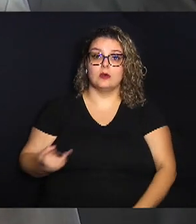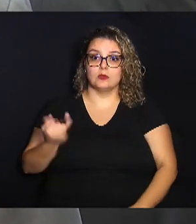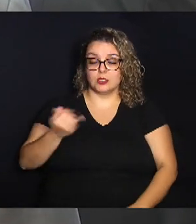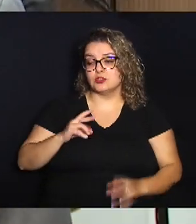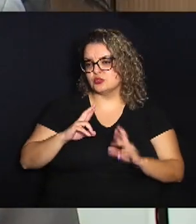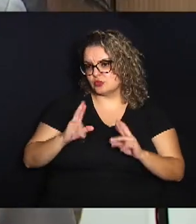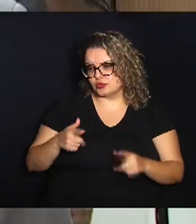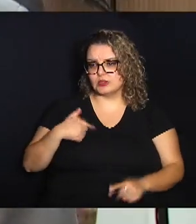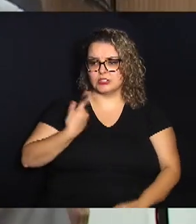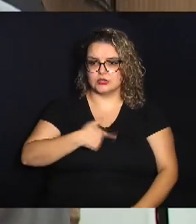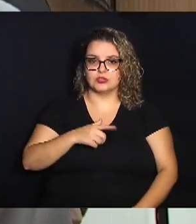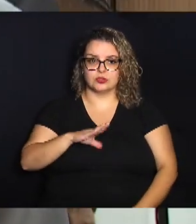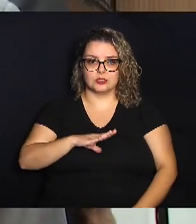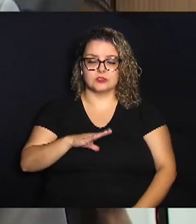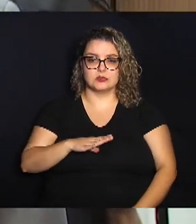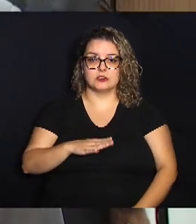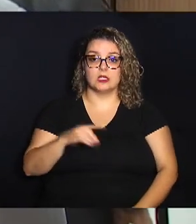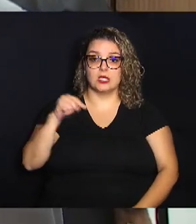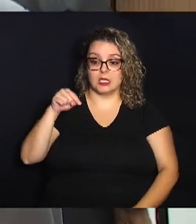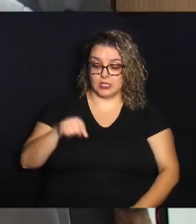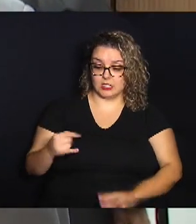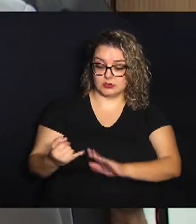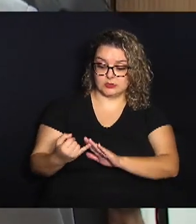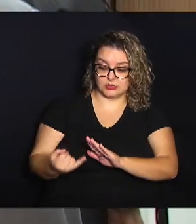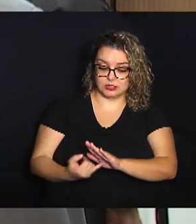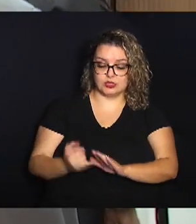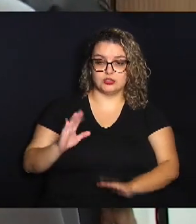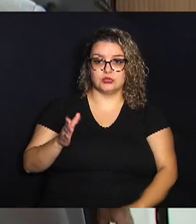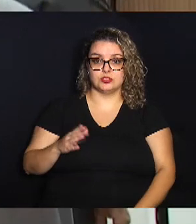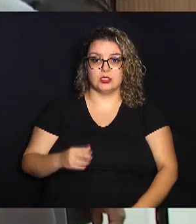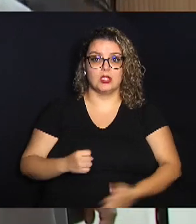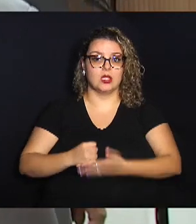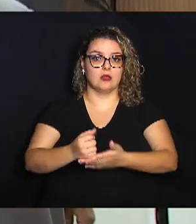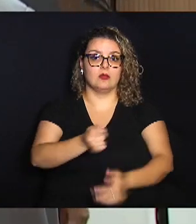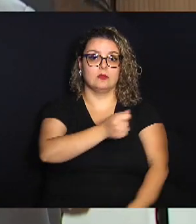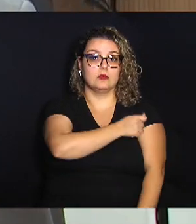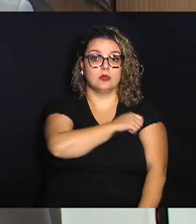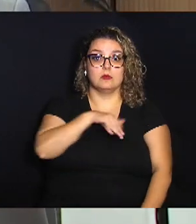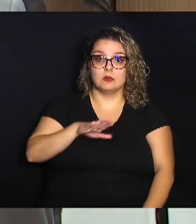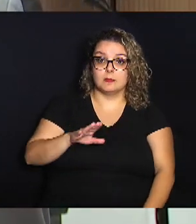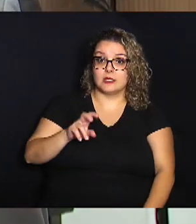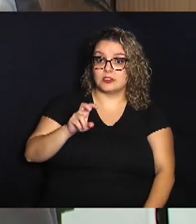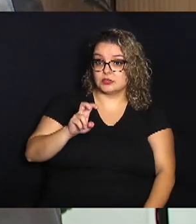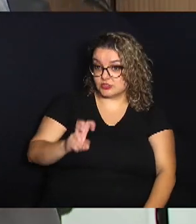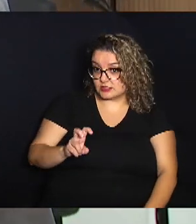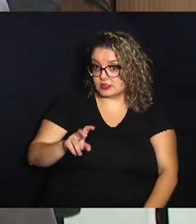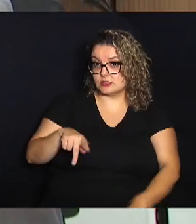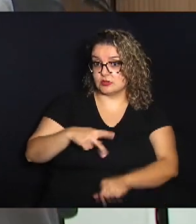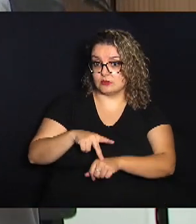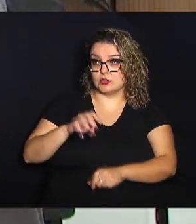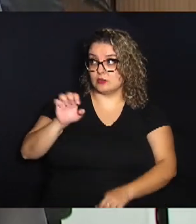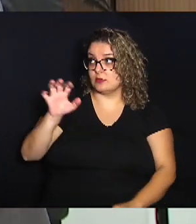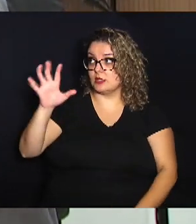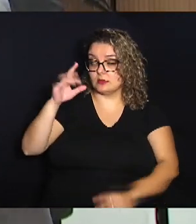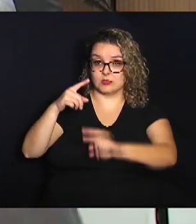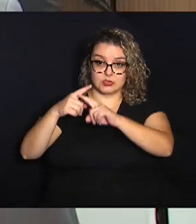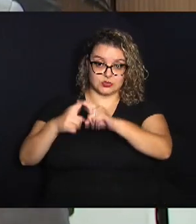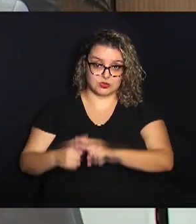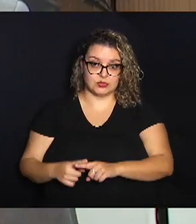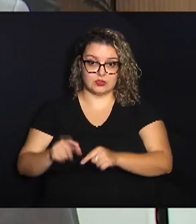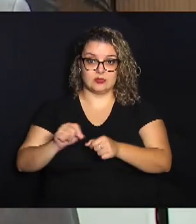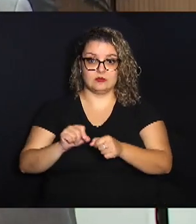na nossa cidade. Esse instituto já levou alunos para mais de 5 países na Europa, para poder competir e fazer